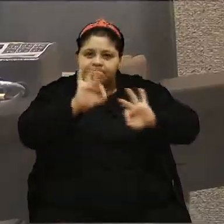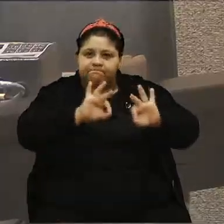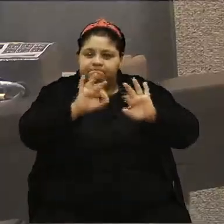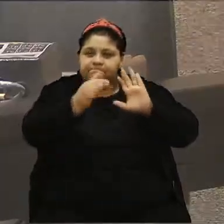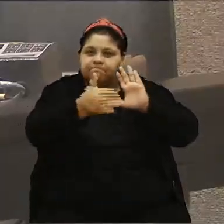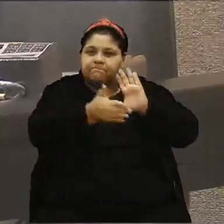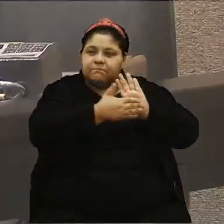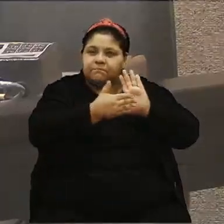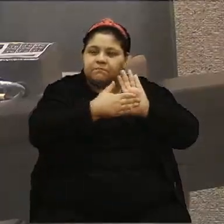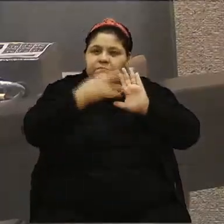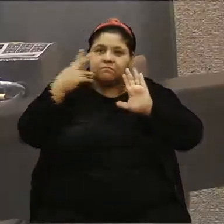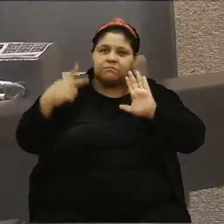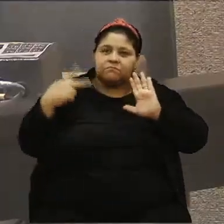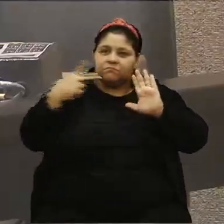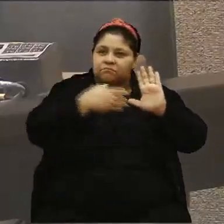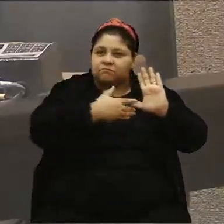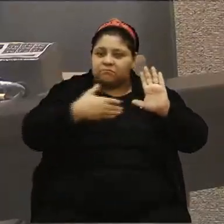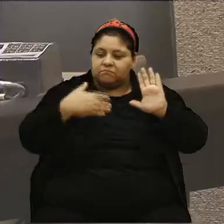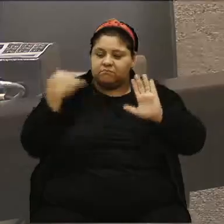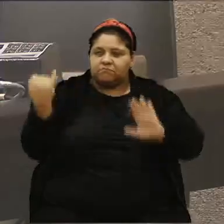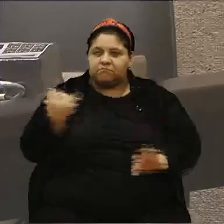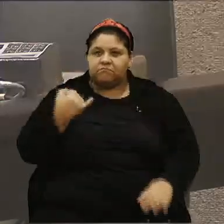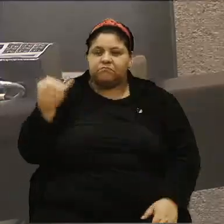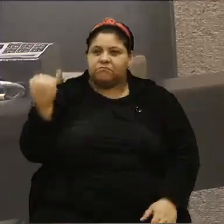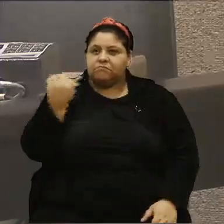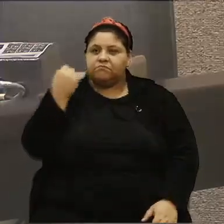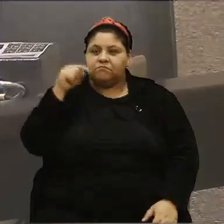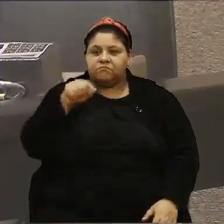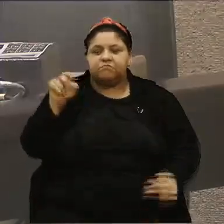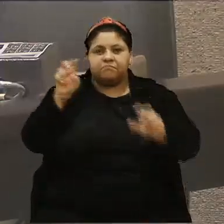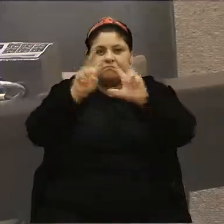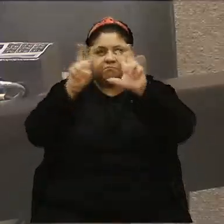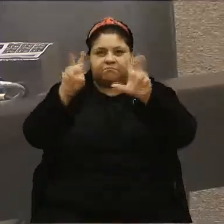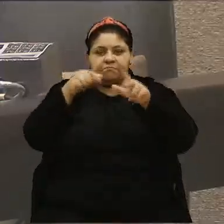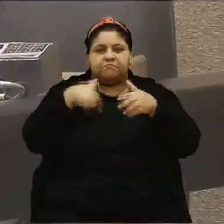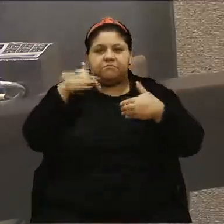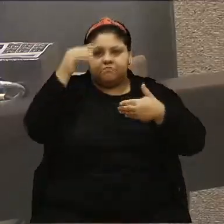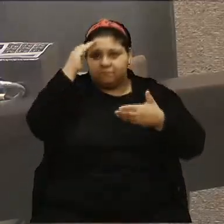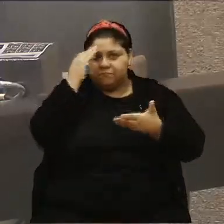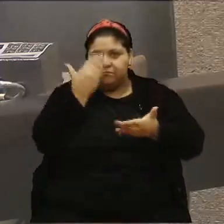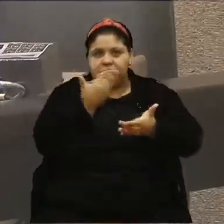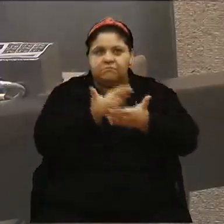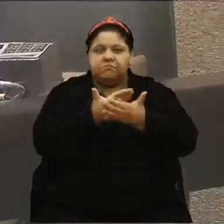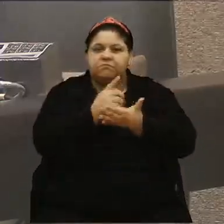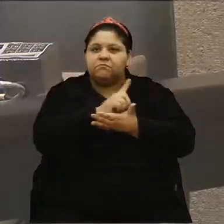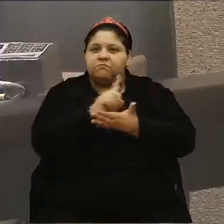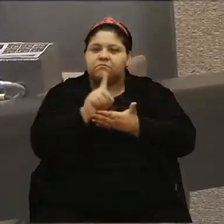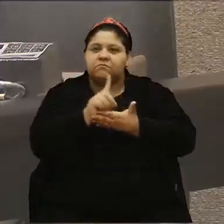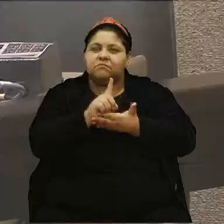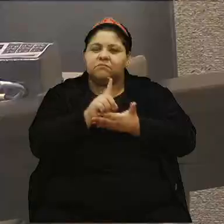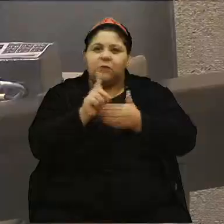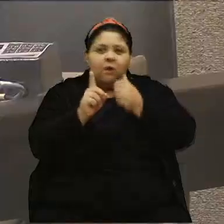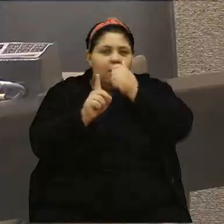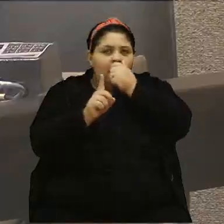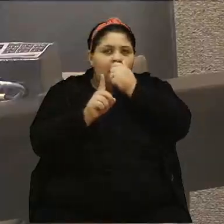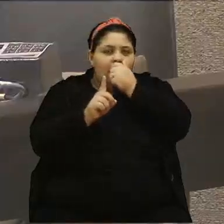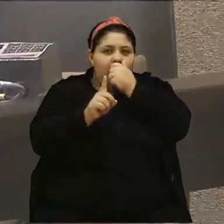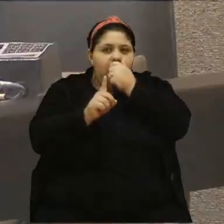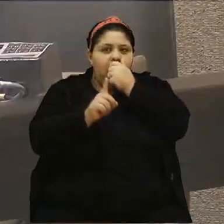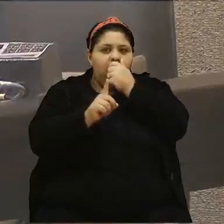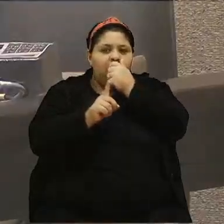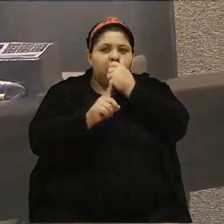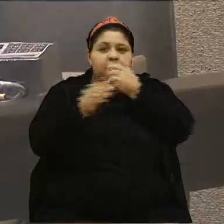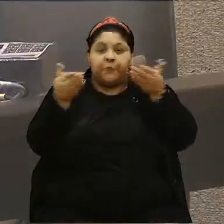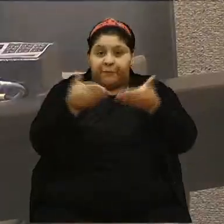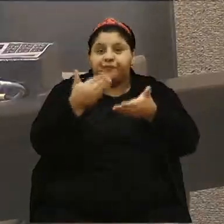propor políticas públicas importantes para esse tema. E acredito que ela não foi em vão ser hoje,